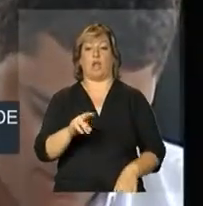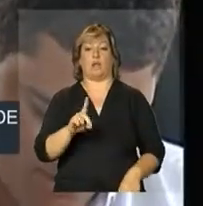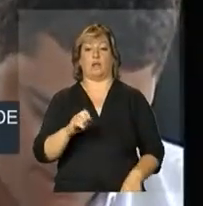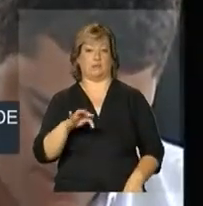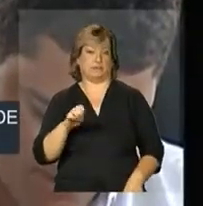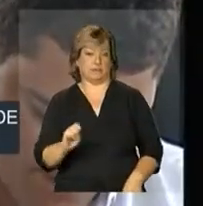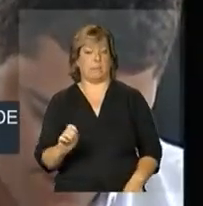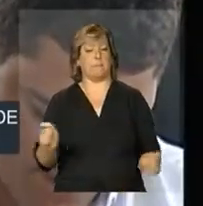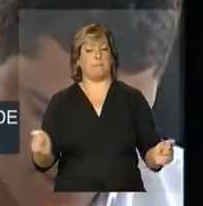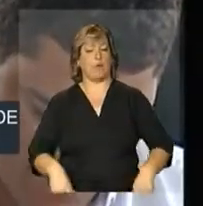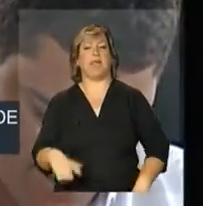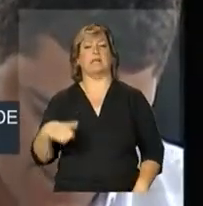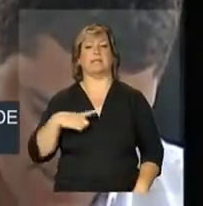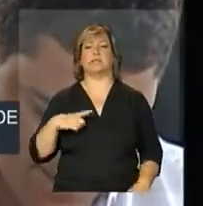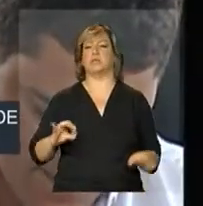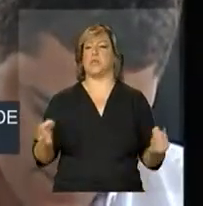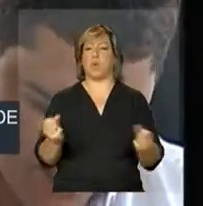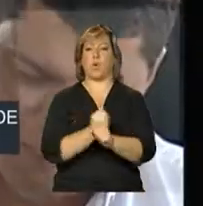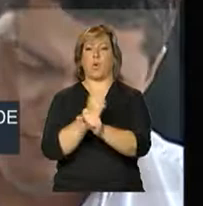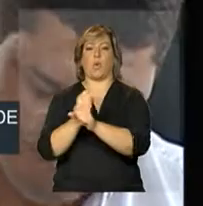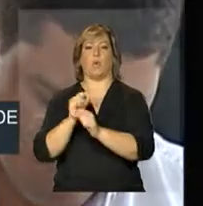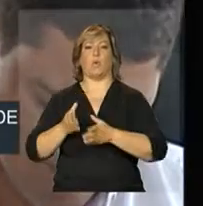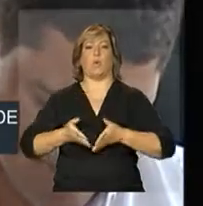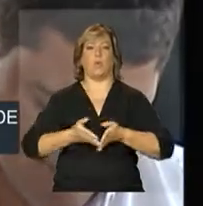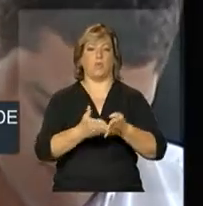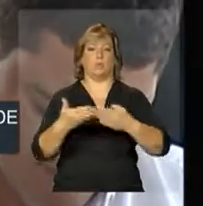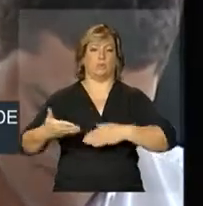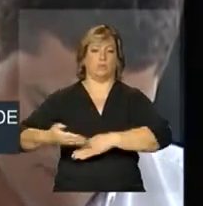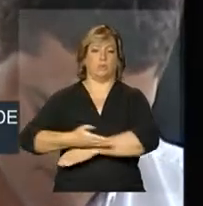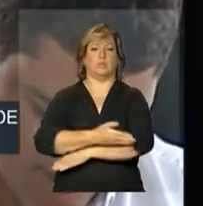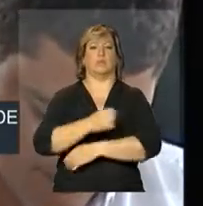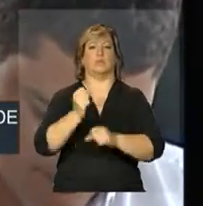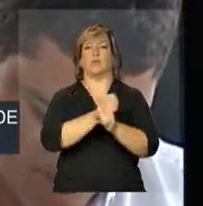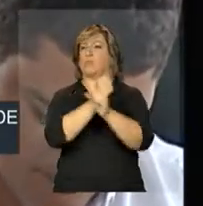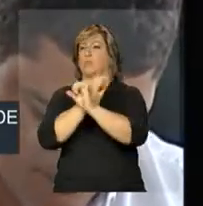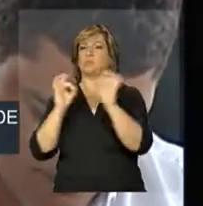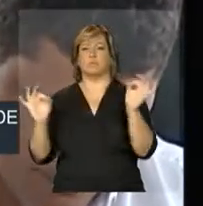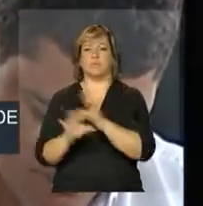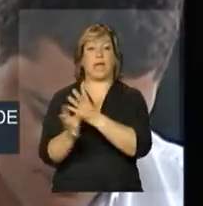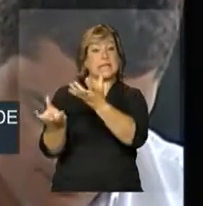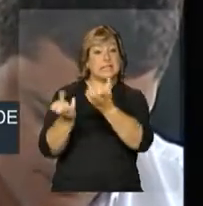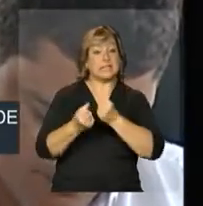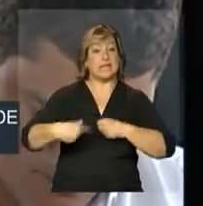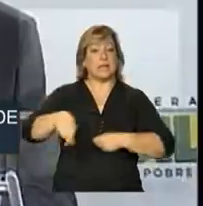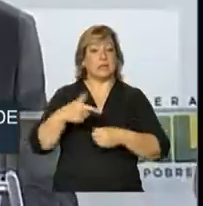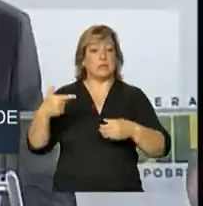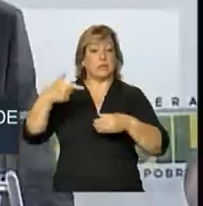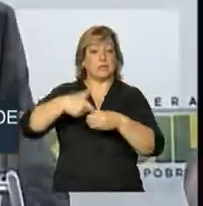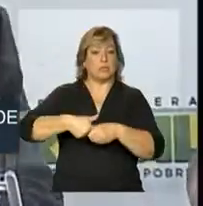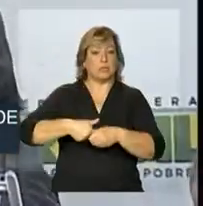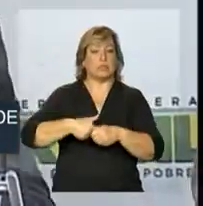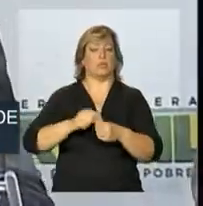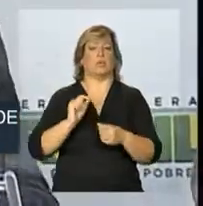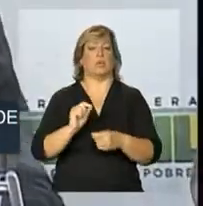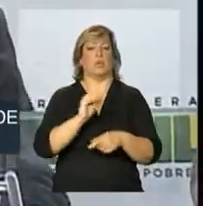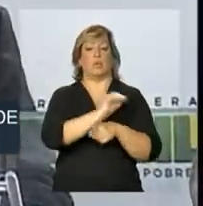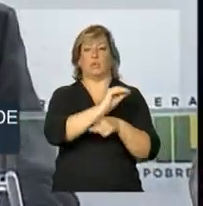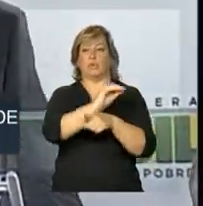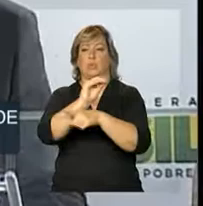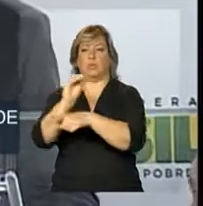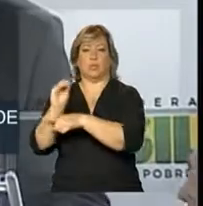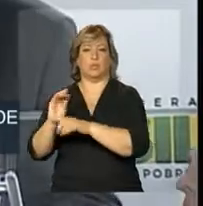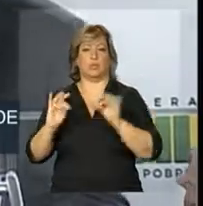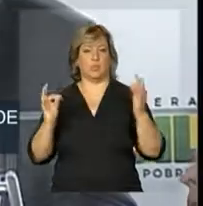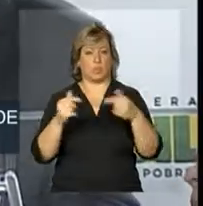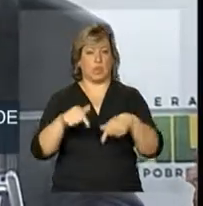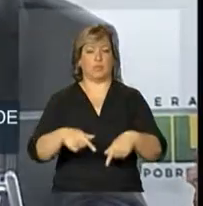ter toda a estrutura portuária necessária para receber esses combustíveis e serem distribuídos para todas essas